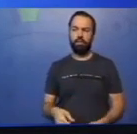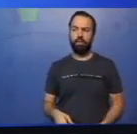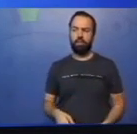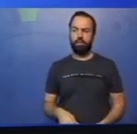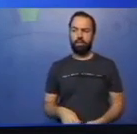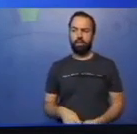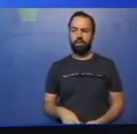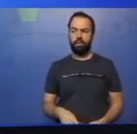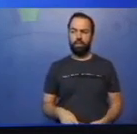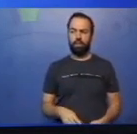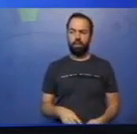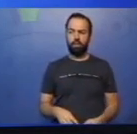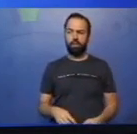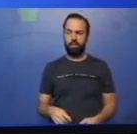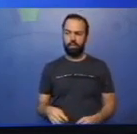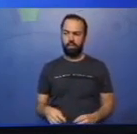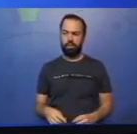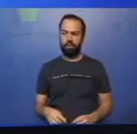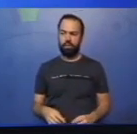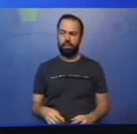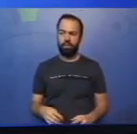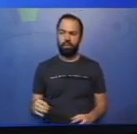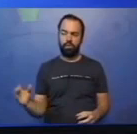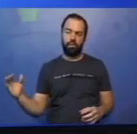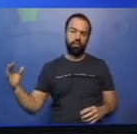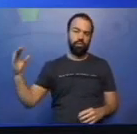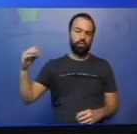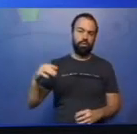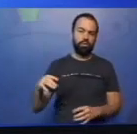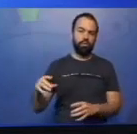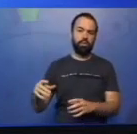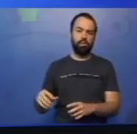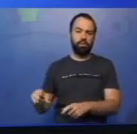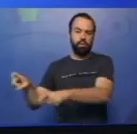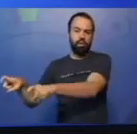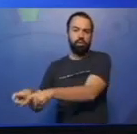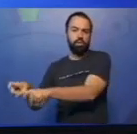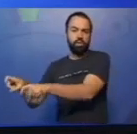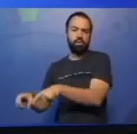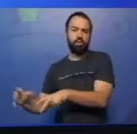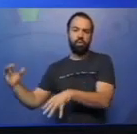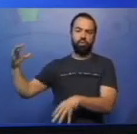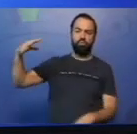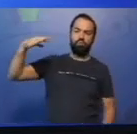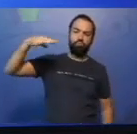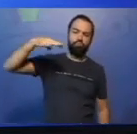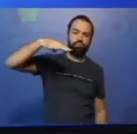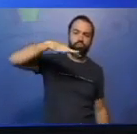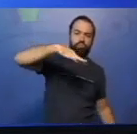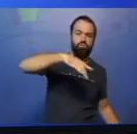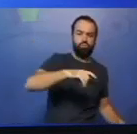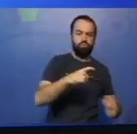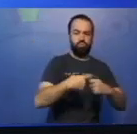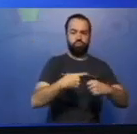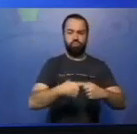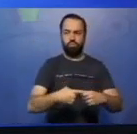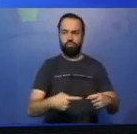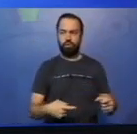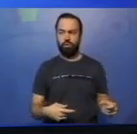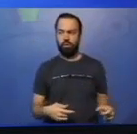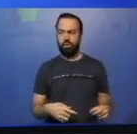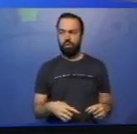A urbanização ela aconteceu no continente africano, vem acontecendo, né? Ainda não é um